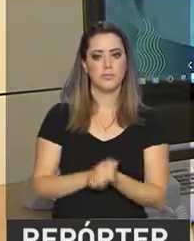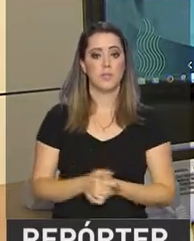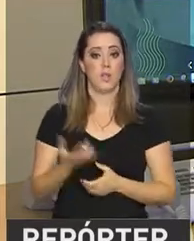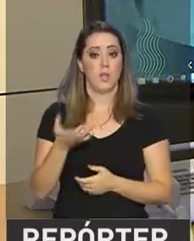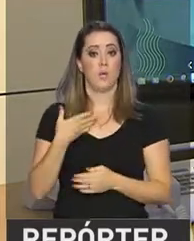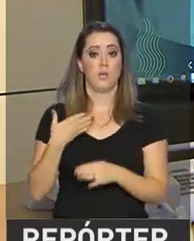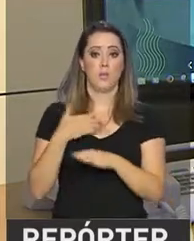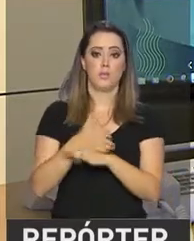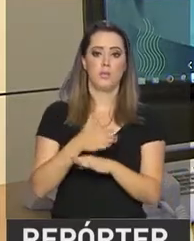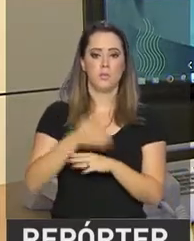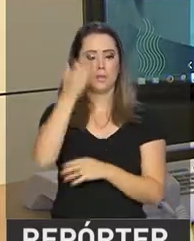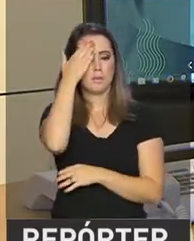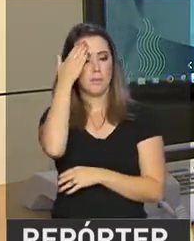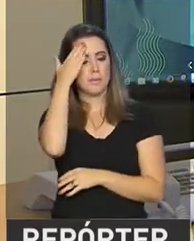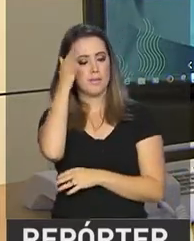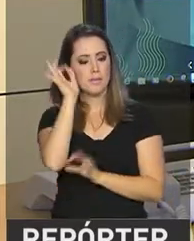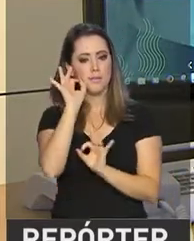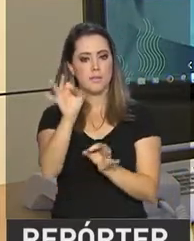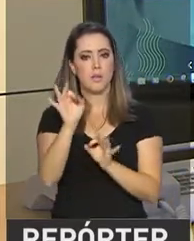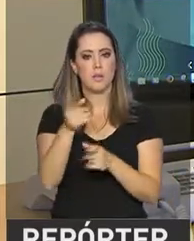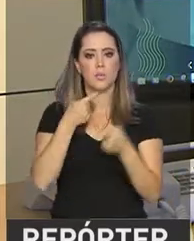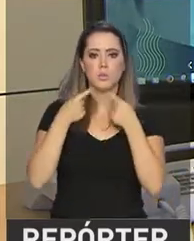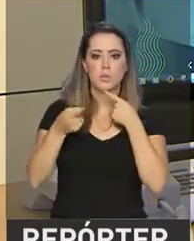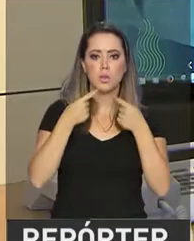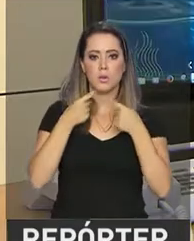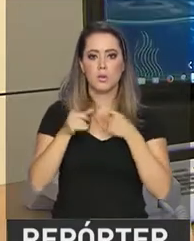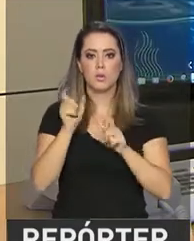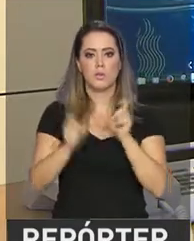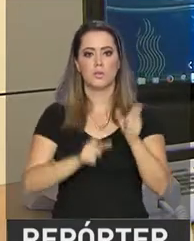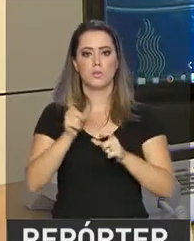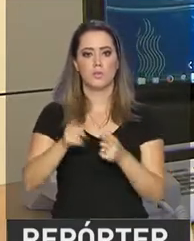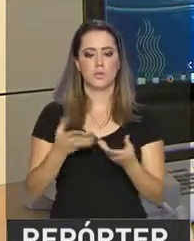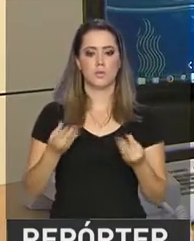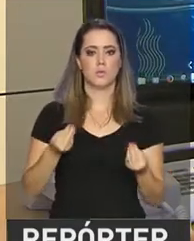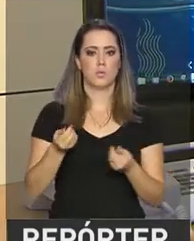ter esse embasamento teórico para poder argumentar, né, com as pessoas ao meu redor para economizarem água.